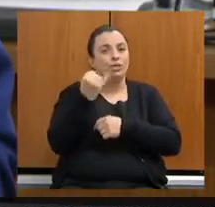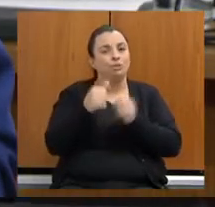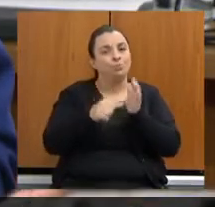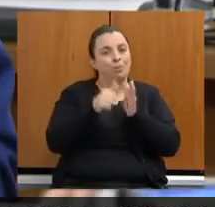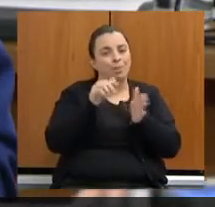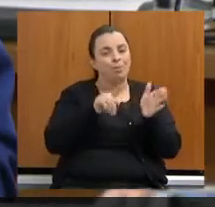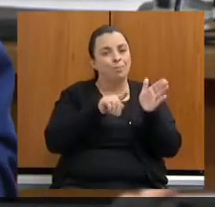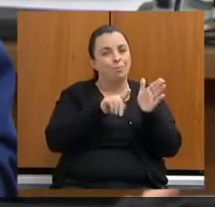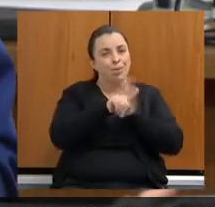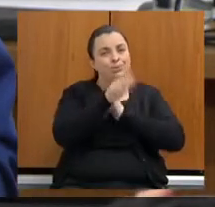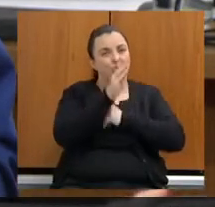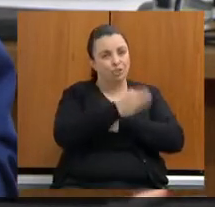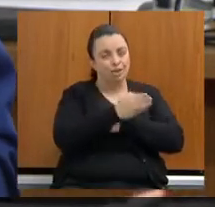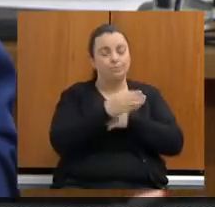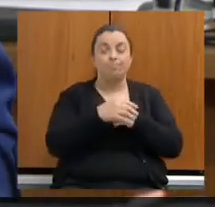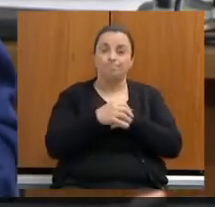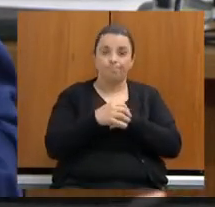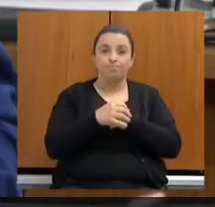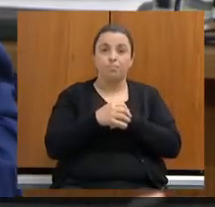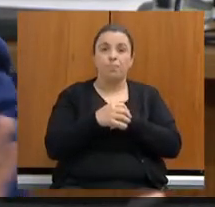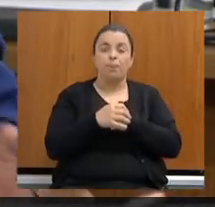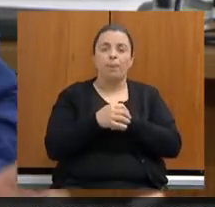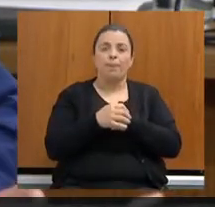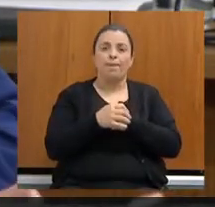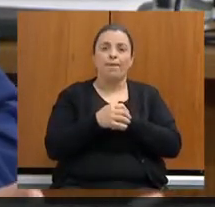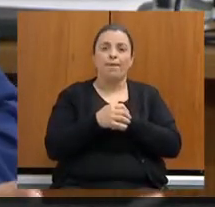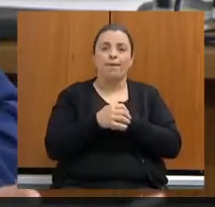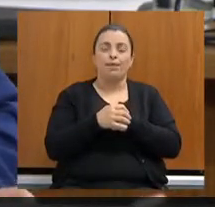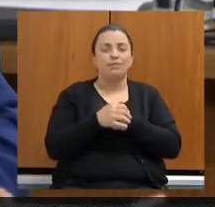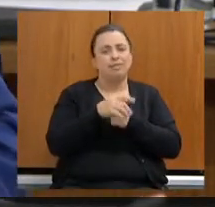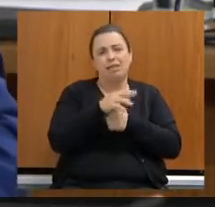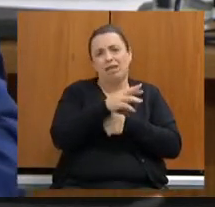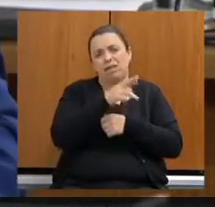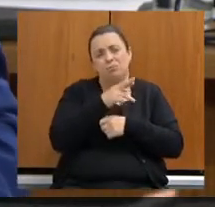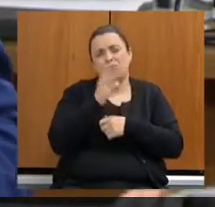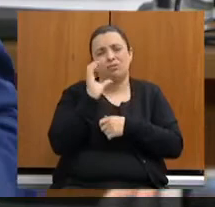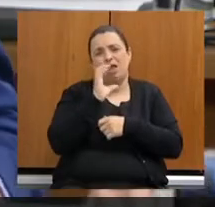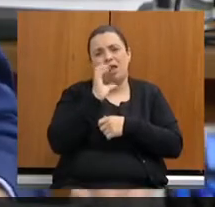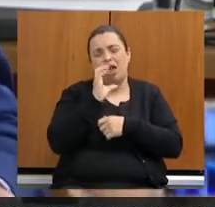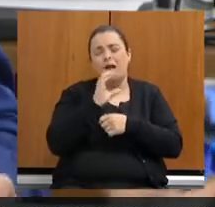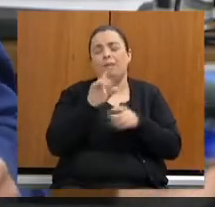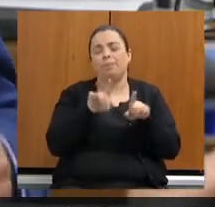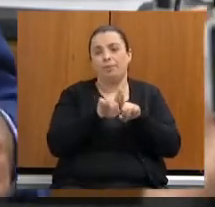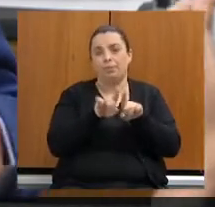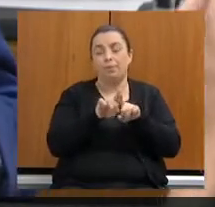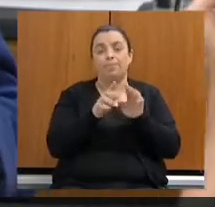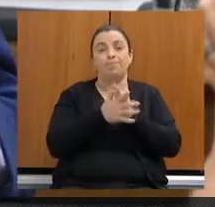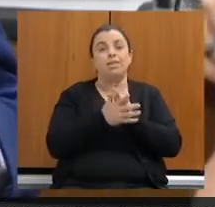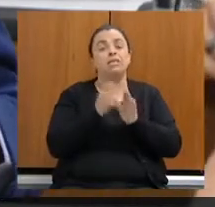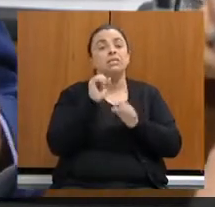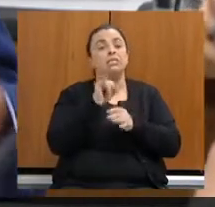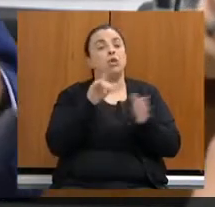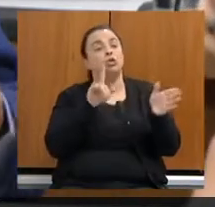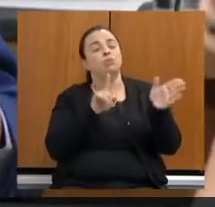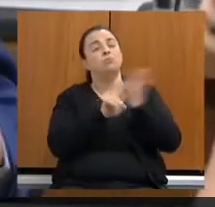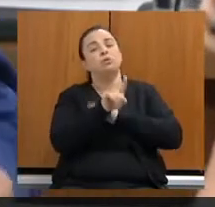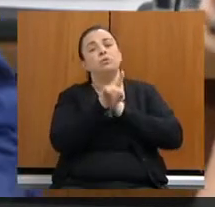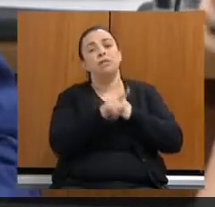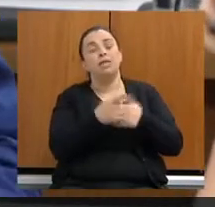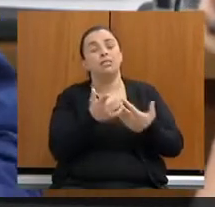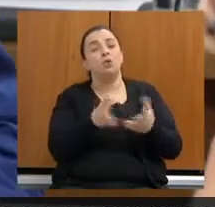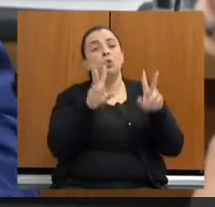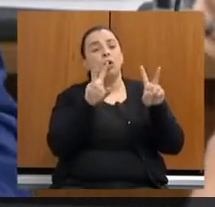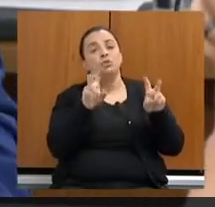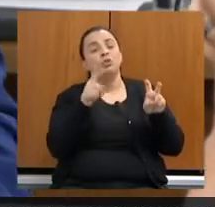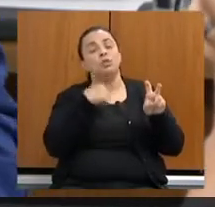é seria muito rápida para a resposta secretária se eu lhe perguntar se o assunto